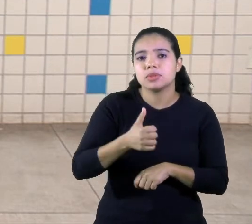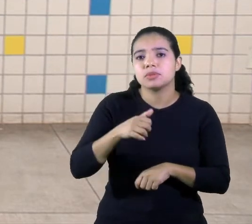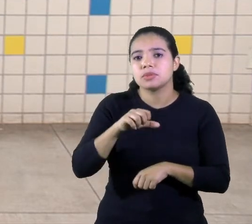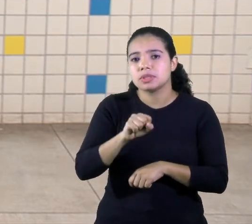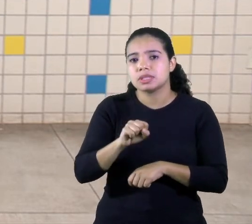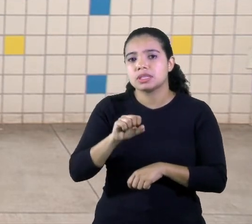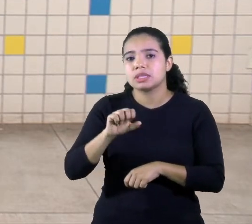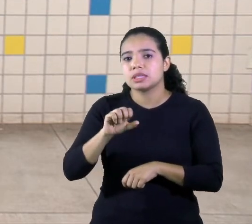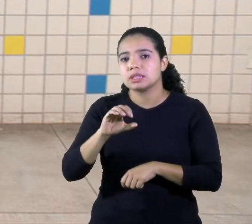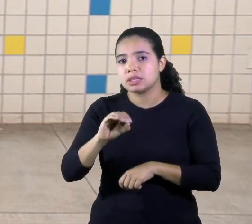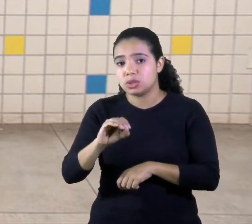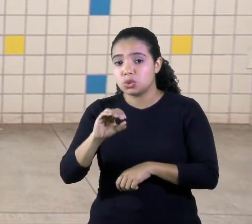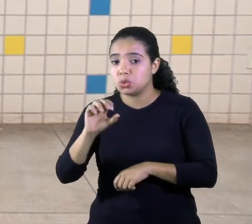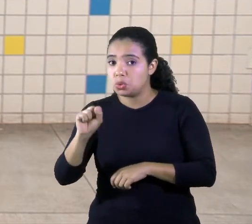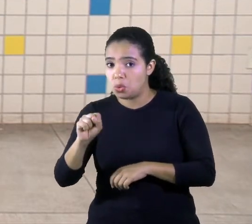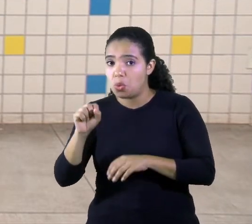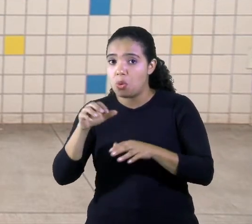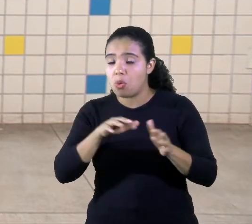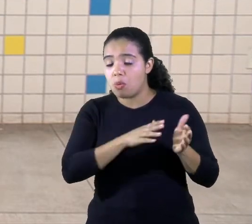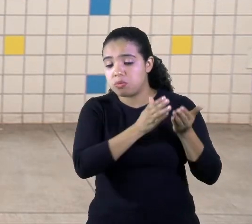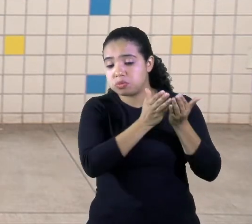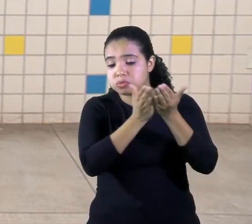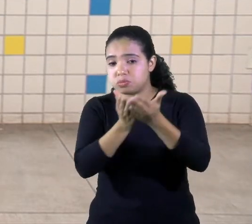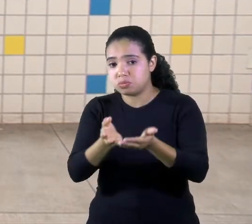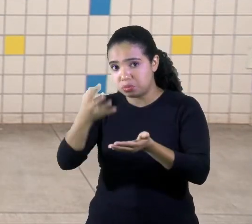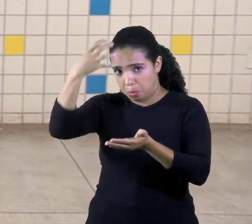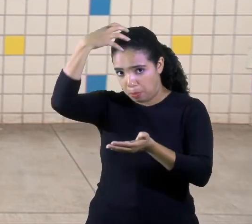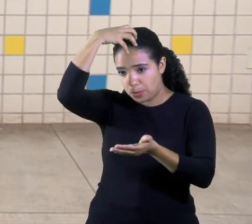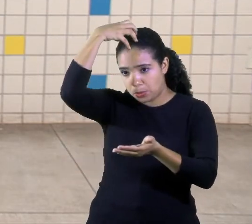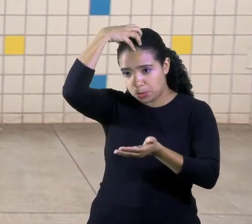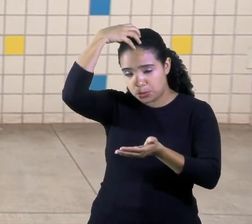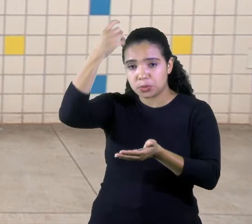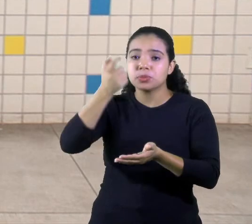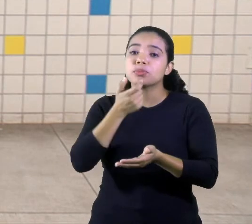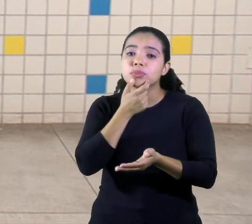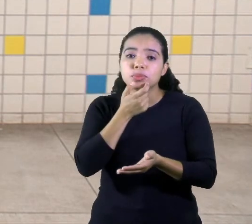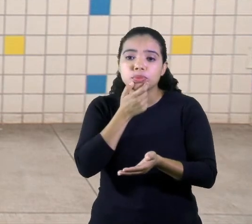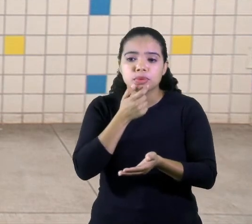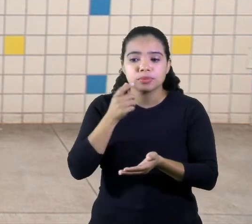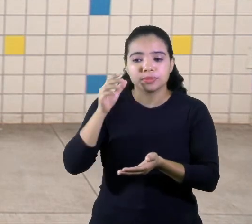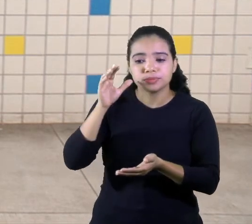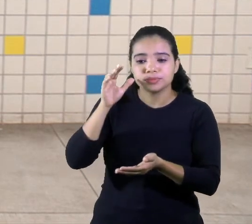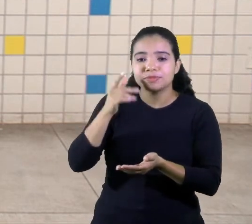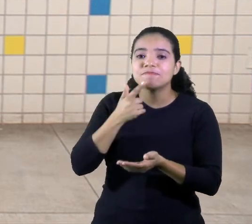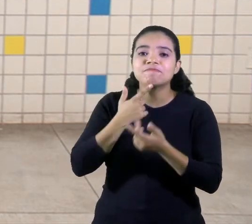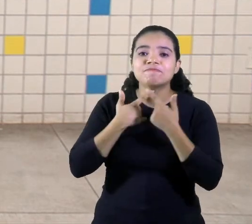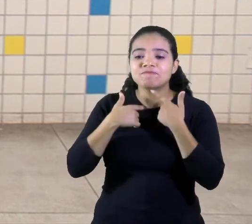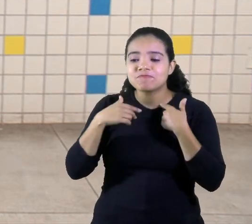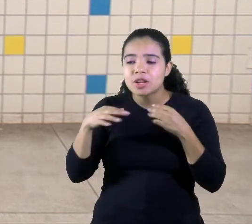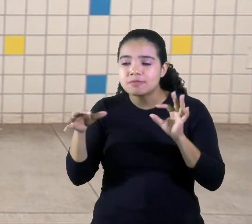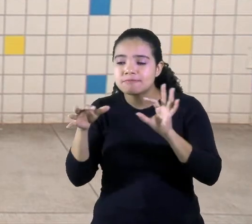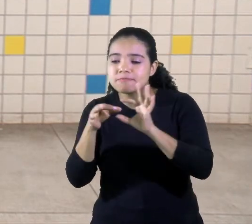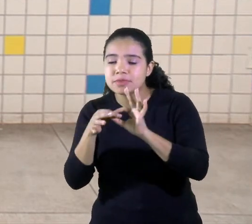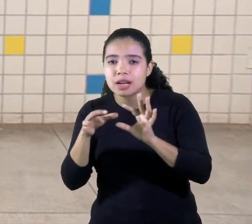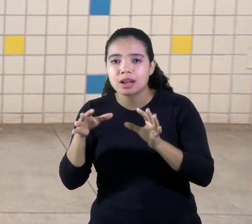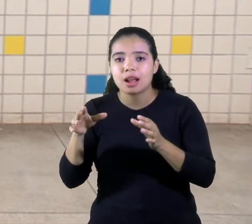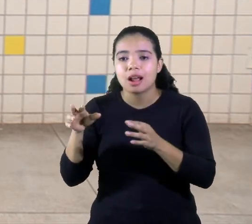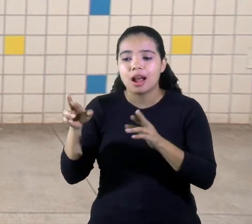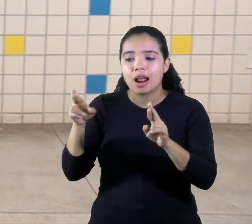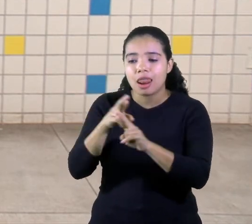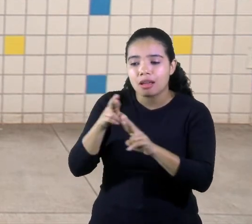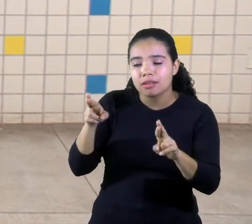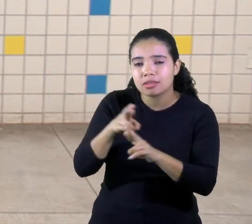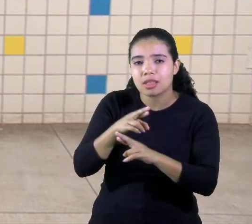família real, a coroa inglesa tinha relações e interesses aqui